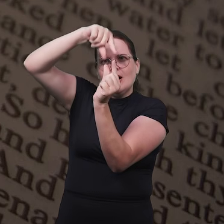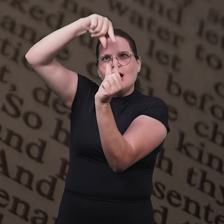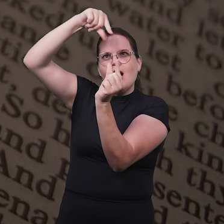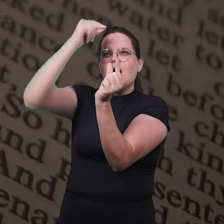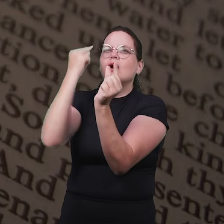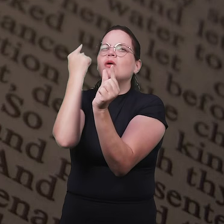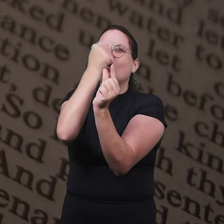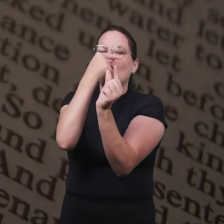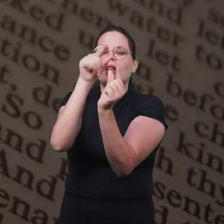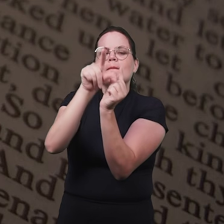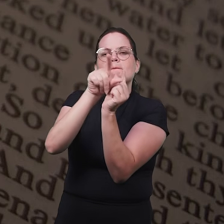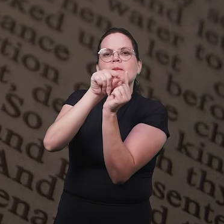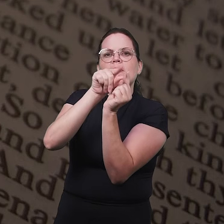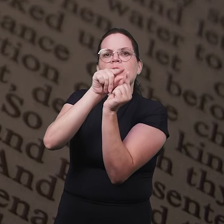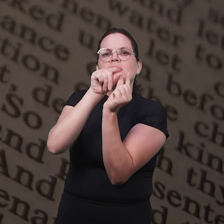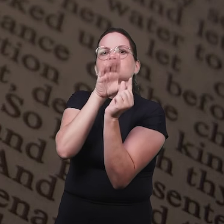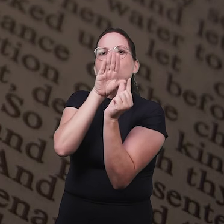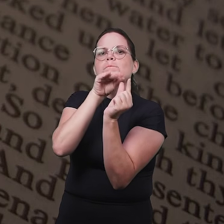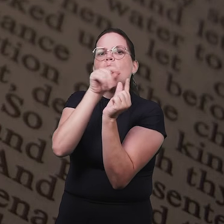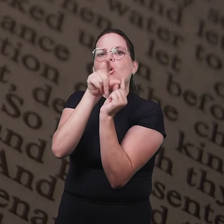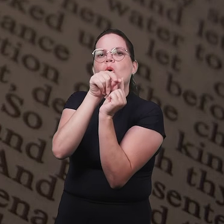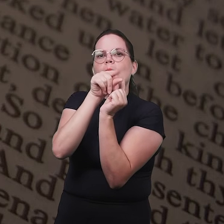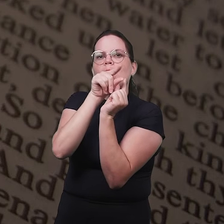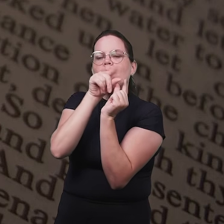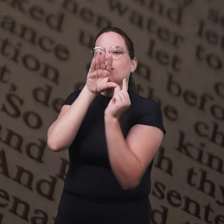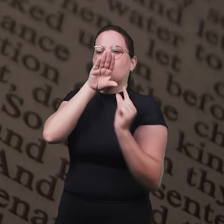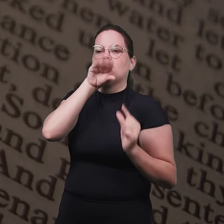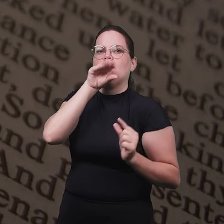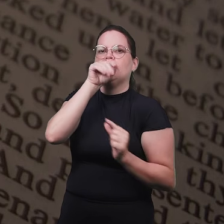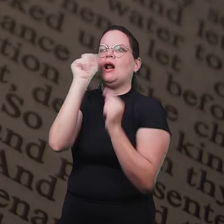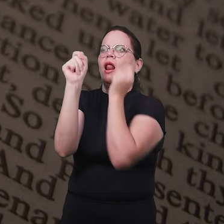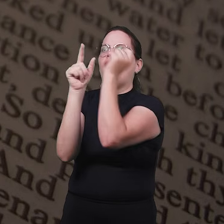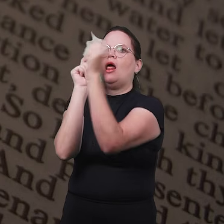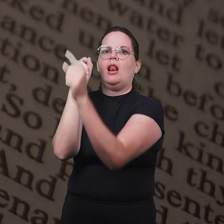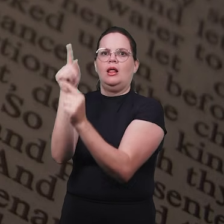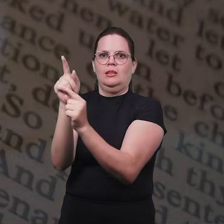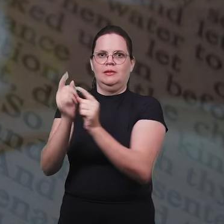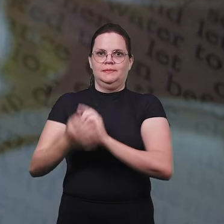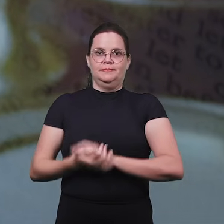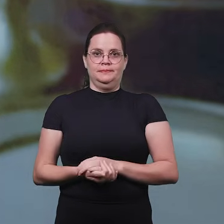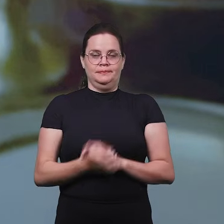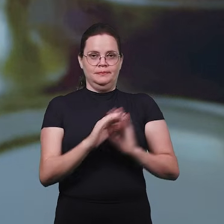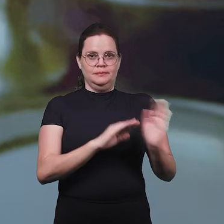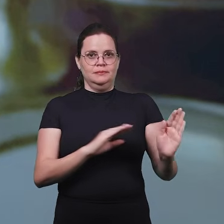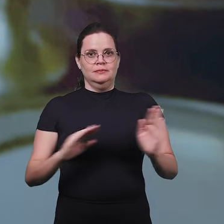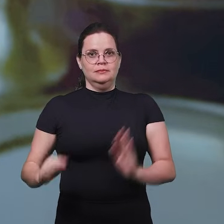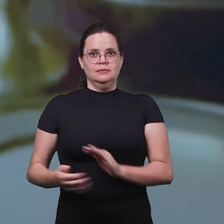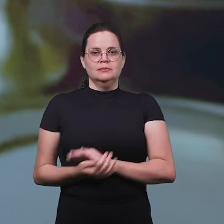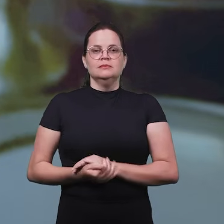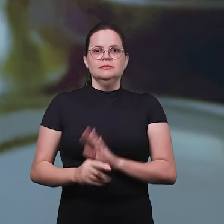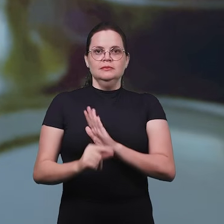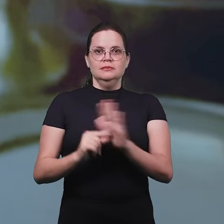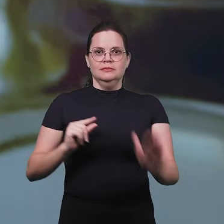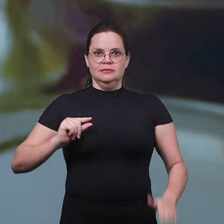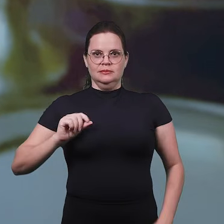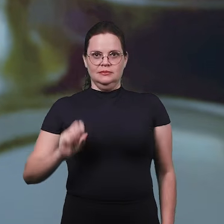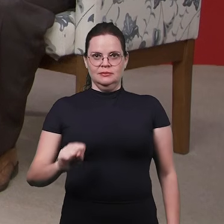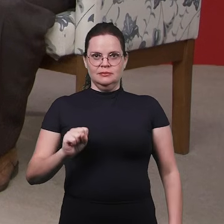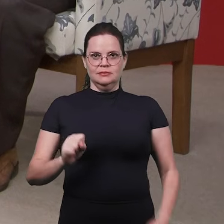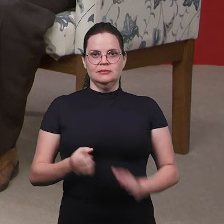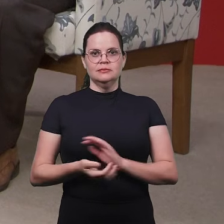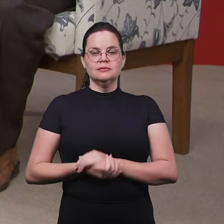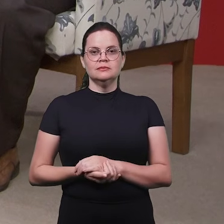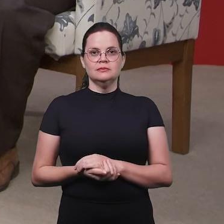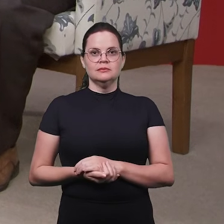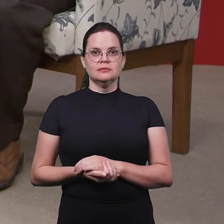de homem, e uma boca que falava grandiosamente. Até o verso 8.